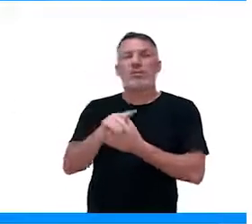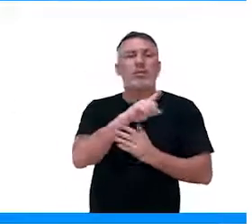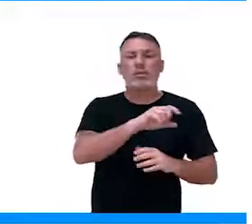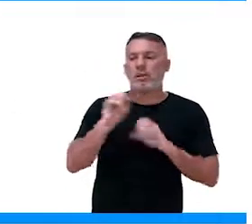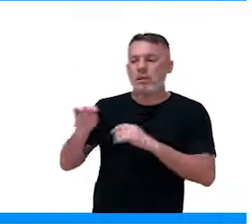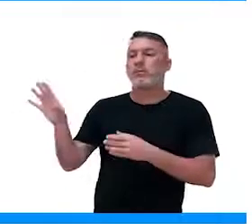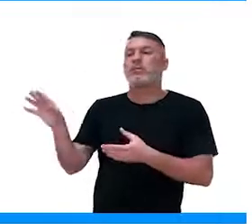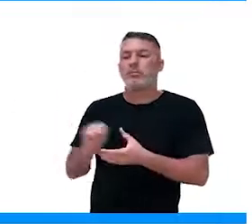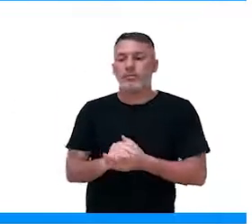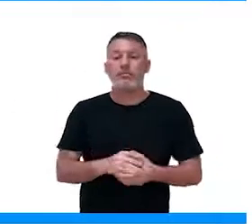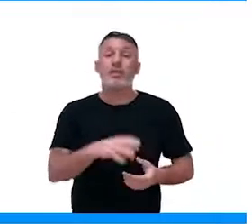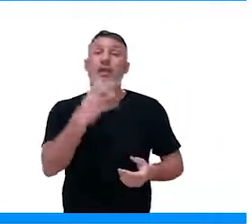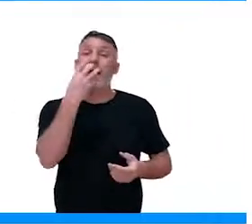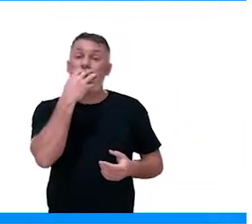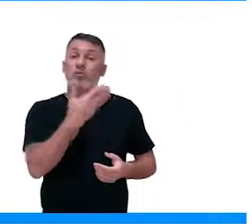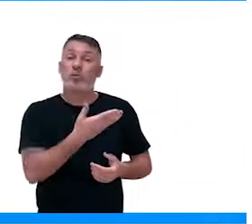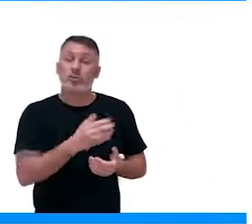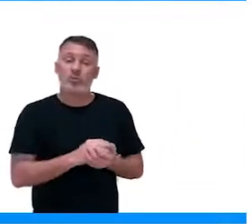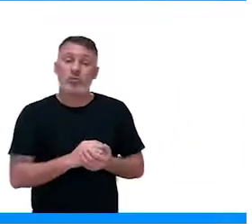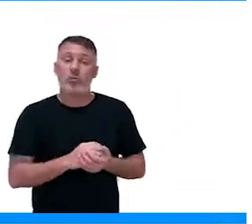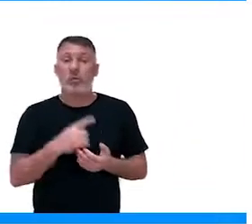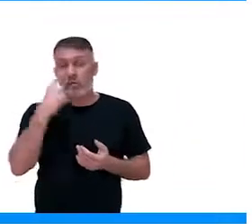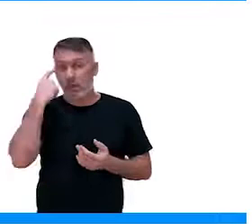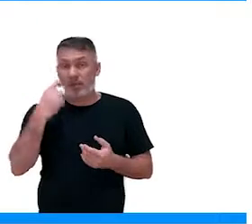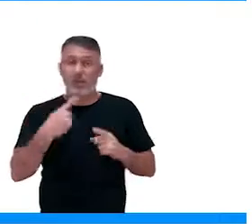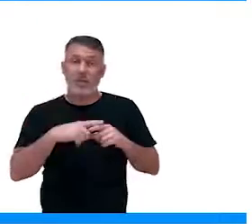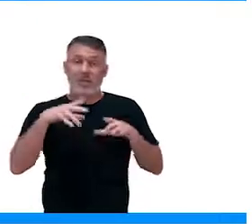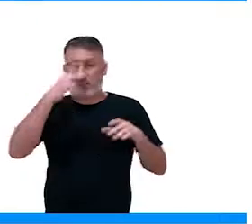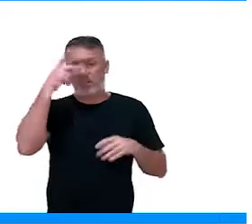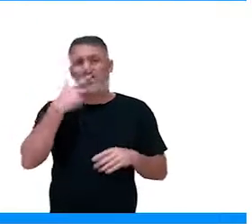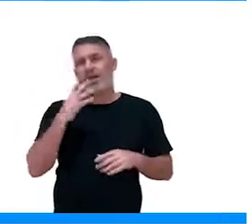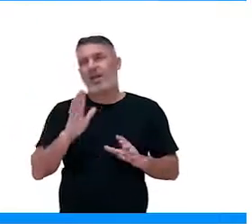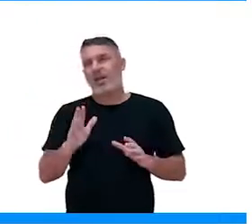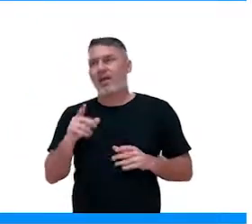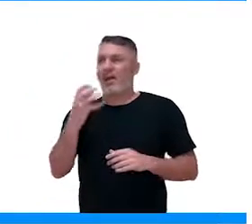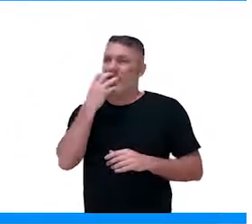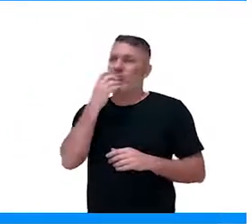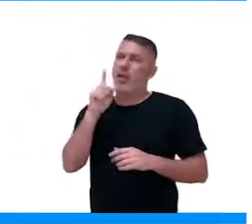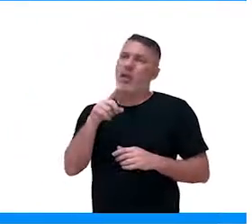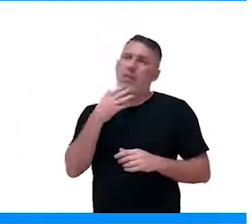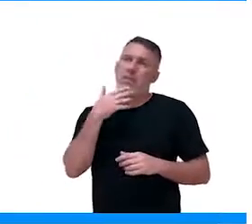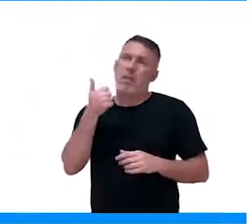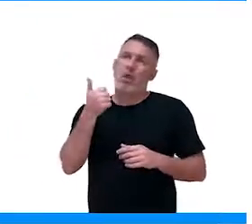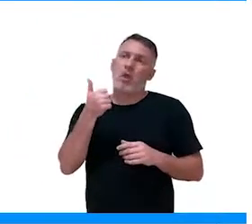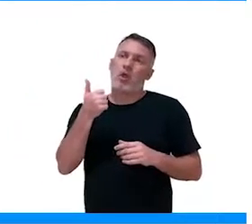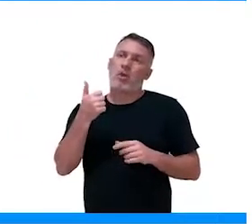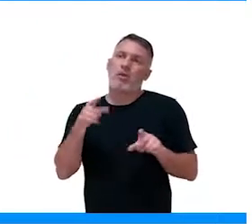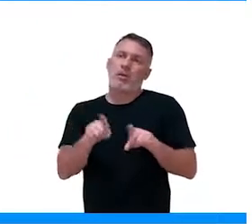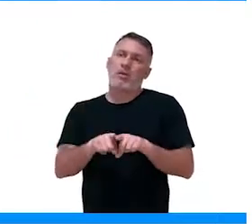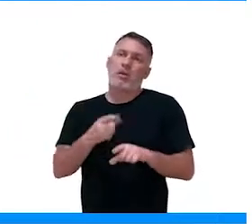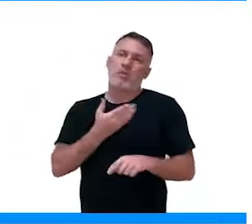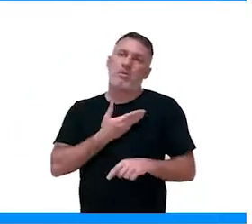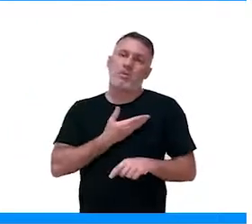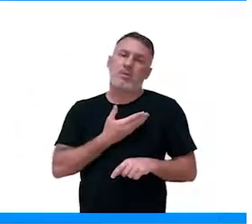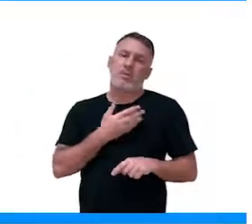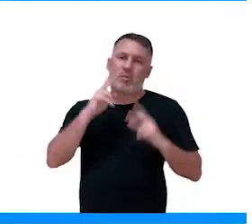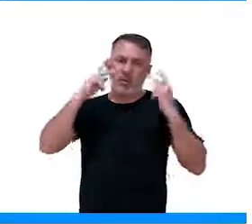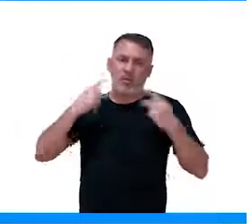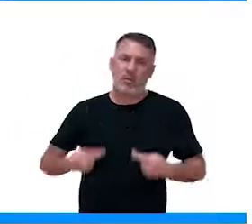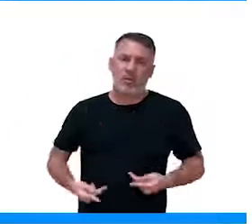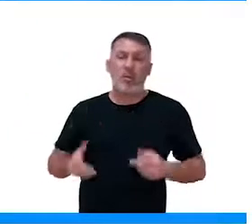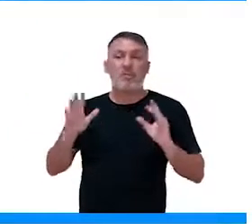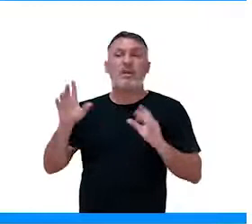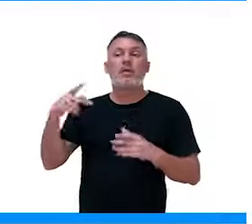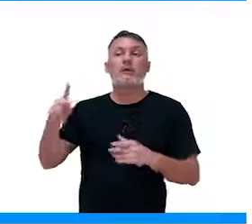né? Os cachorros, é muito interessante, né? Porque às vezes as pessoas falam, o cachorro é o melhor amigo do homem e tal. Como que é a linguagem